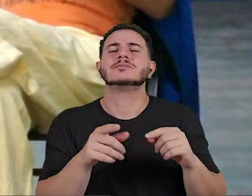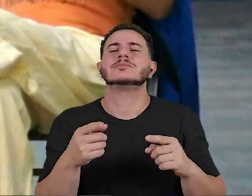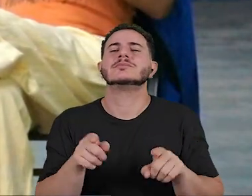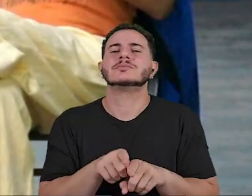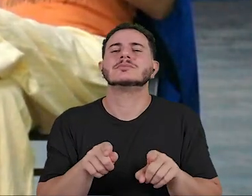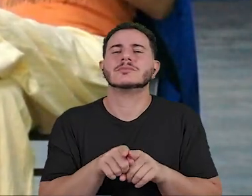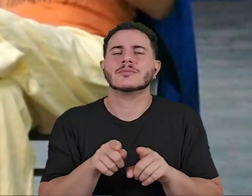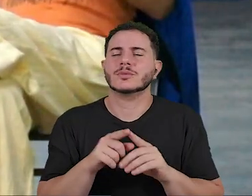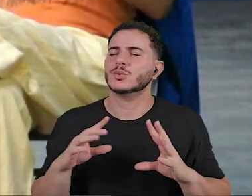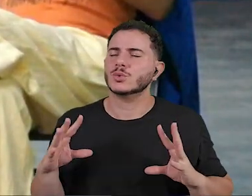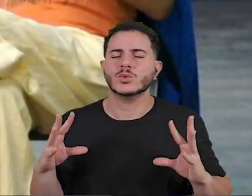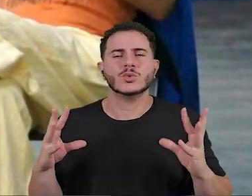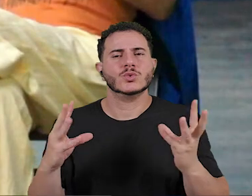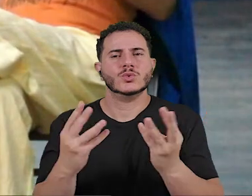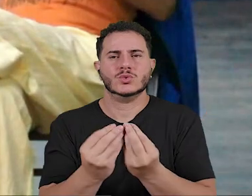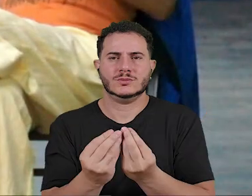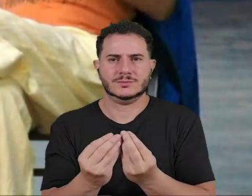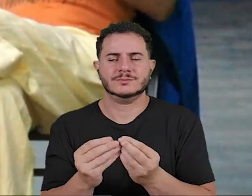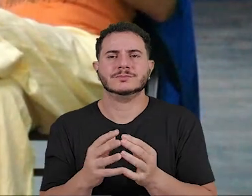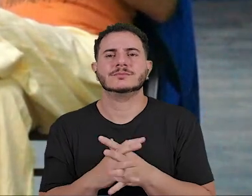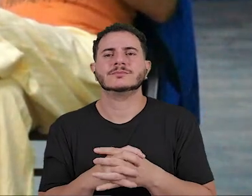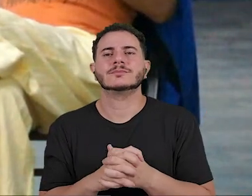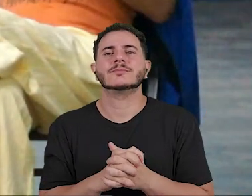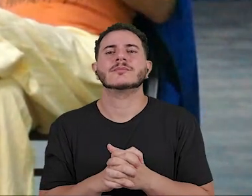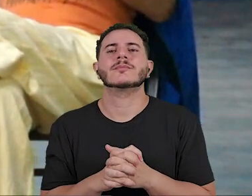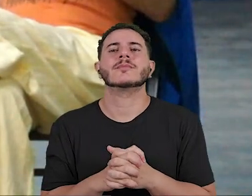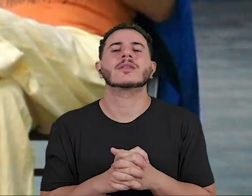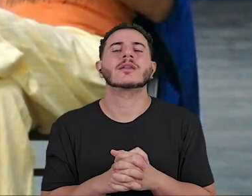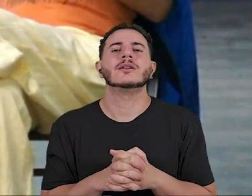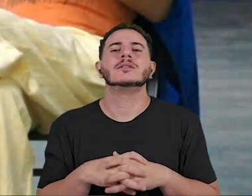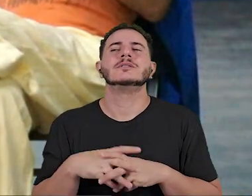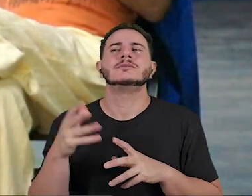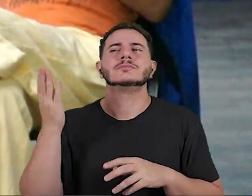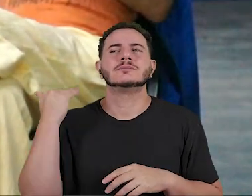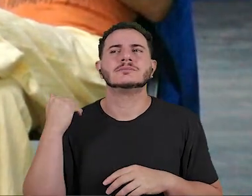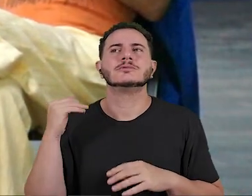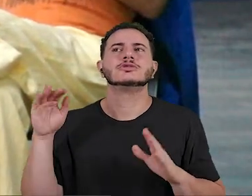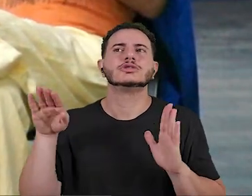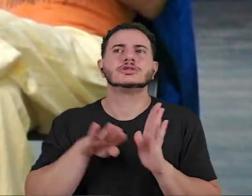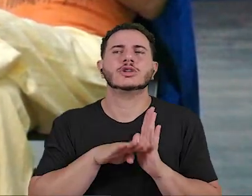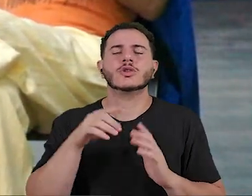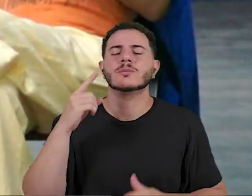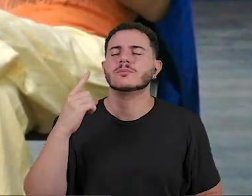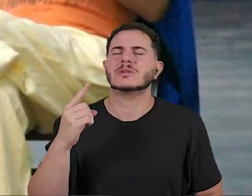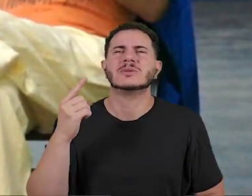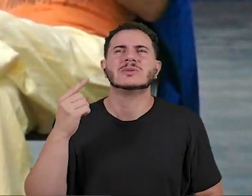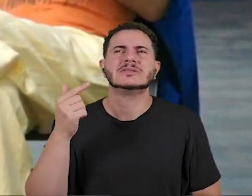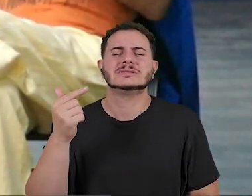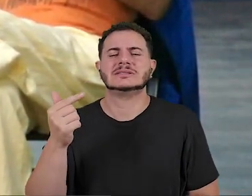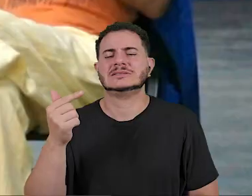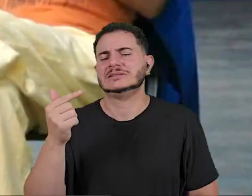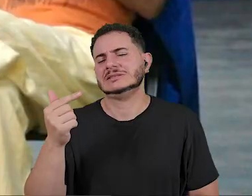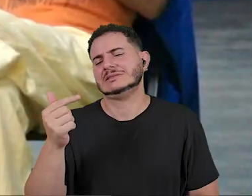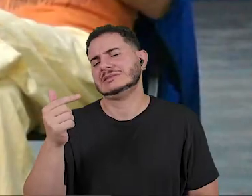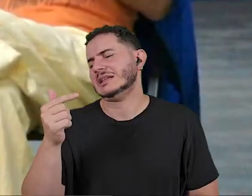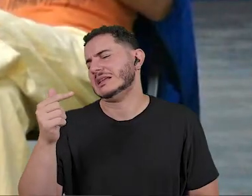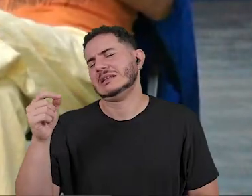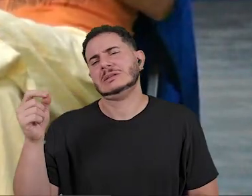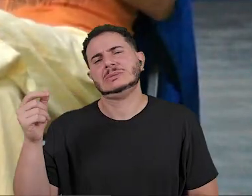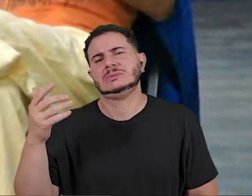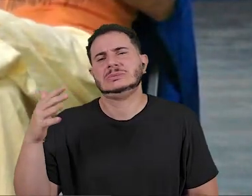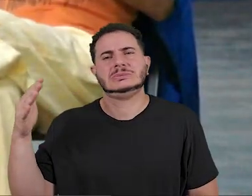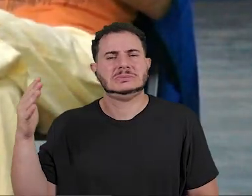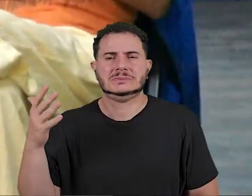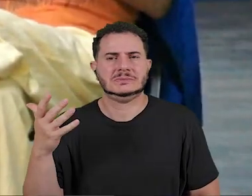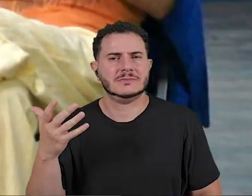partir de 1700 e tanto. Então tem uma lacuna aí, ou uma desinformação.